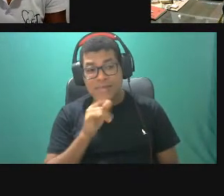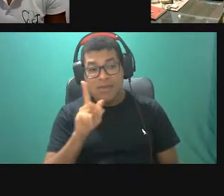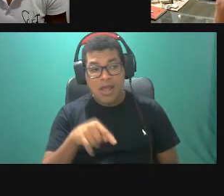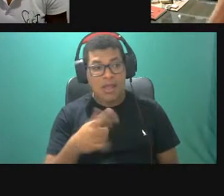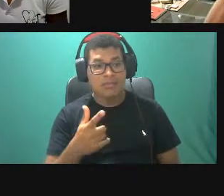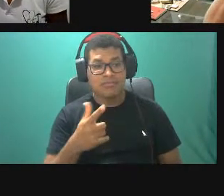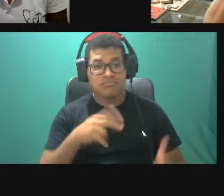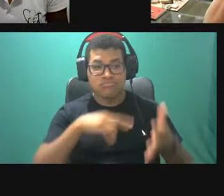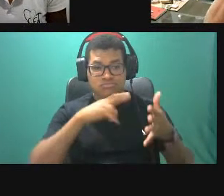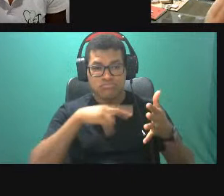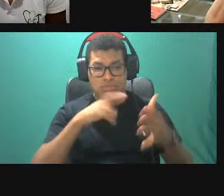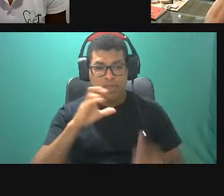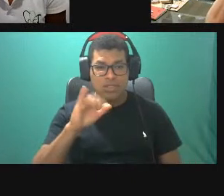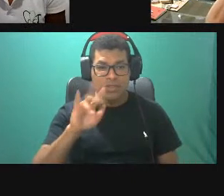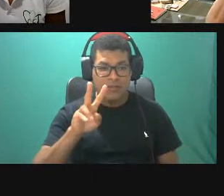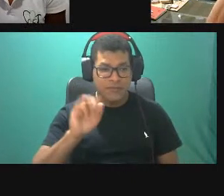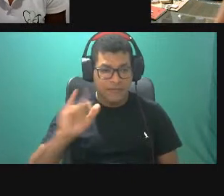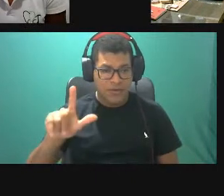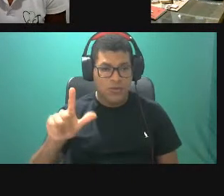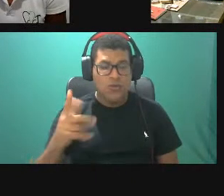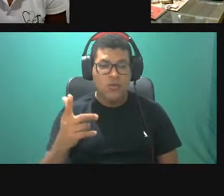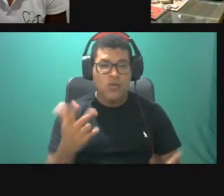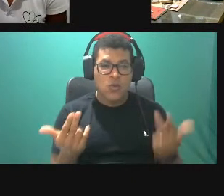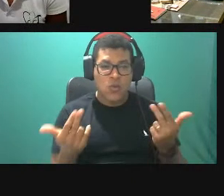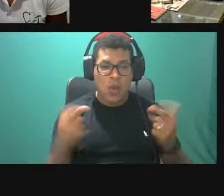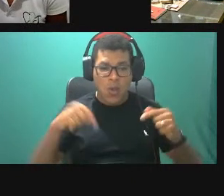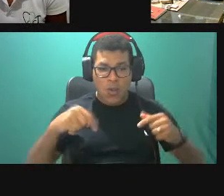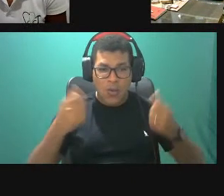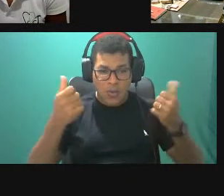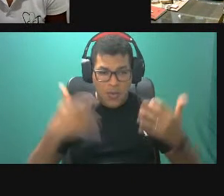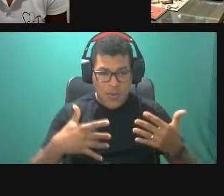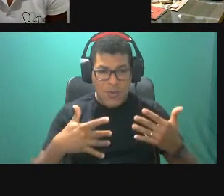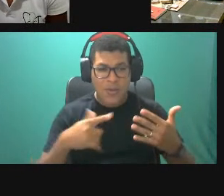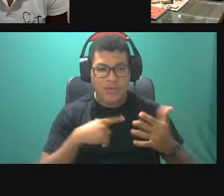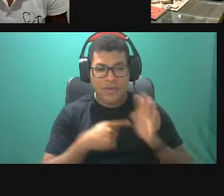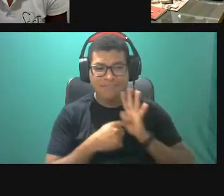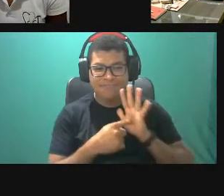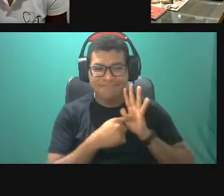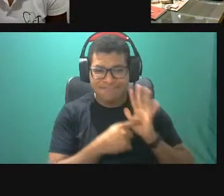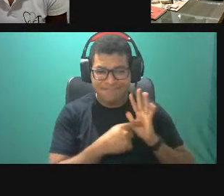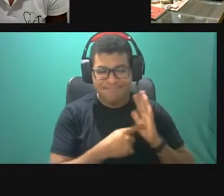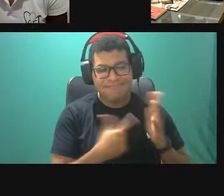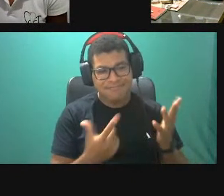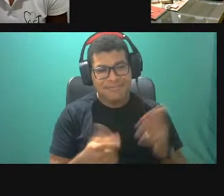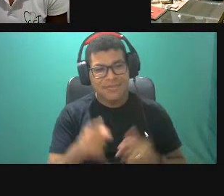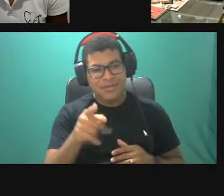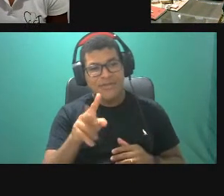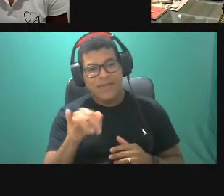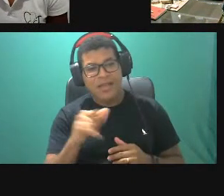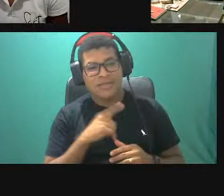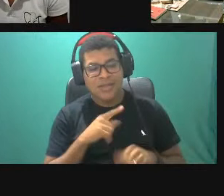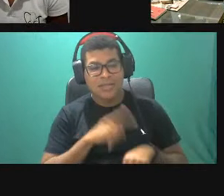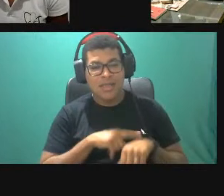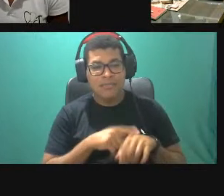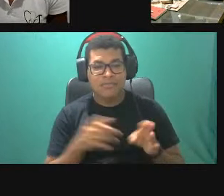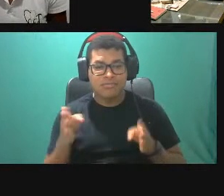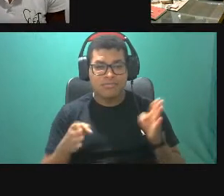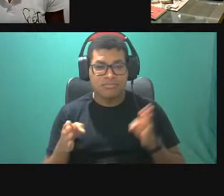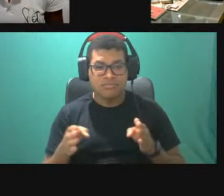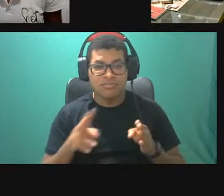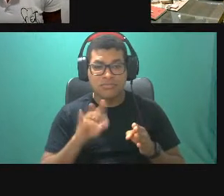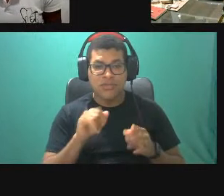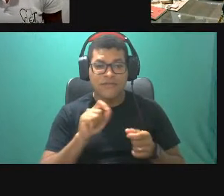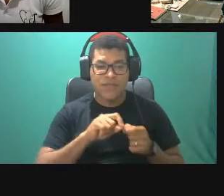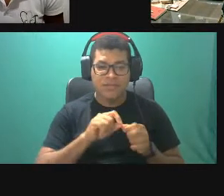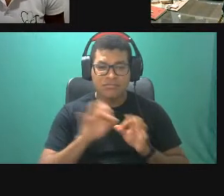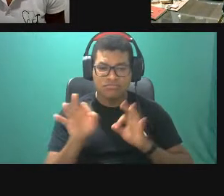cível, né, igual foi abordado aí durante as apresentações, você vai ter o período ali que você vai ter para fazer o